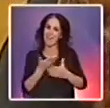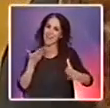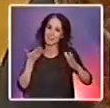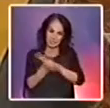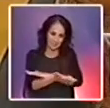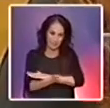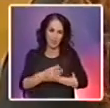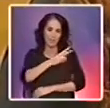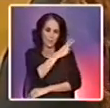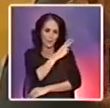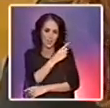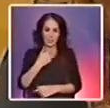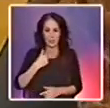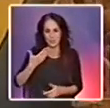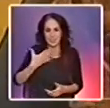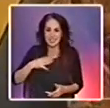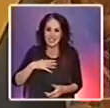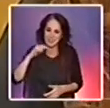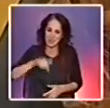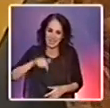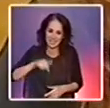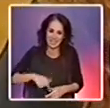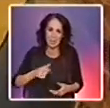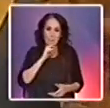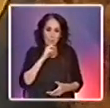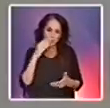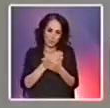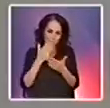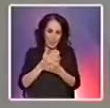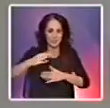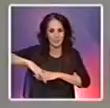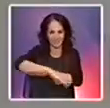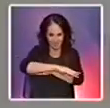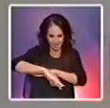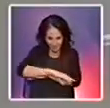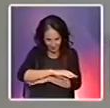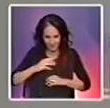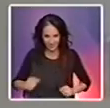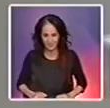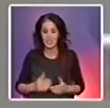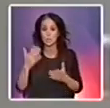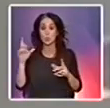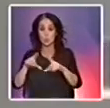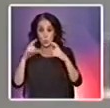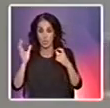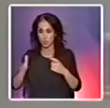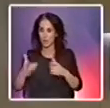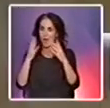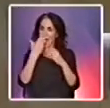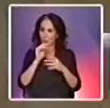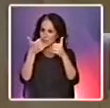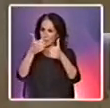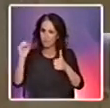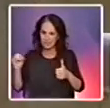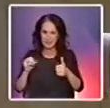queria. Desde pequenina que gostava de vir para aqui para a FAU para poder estudar arquitetura. No secundário já era aluna de 20, a quase todas